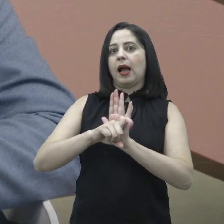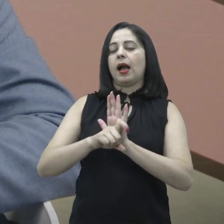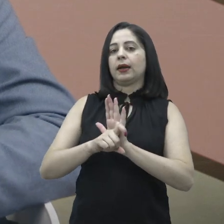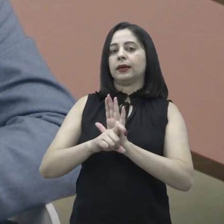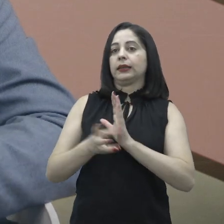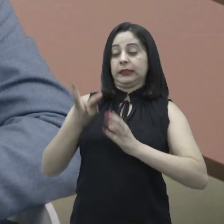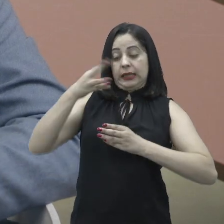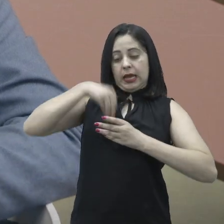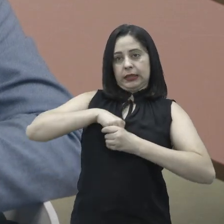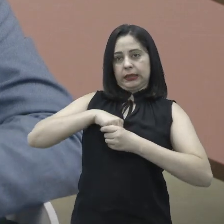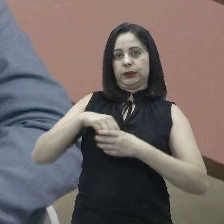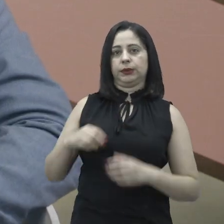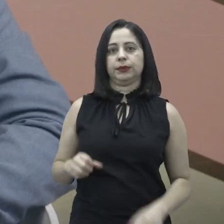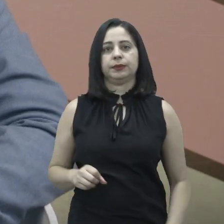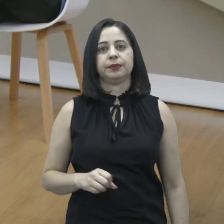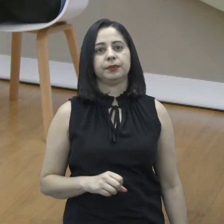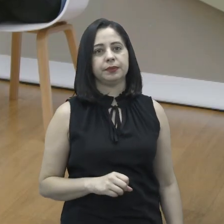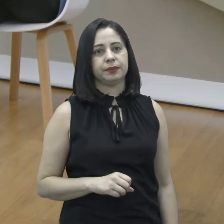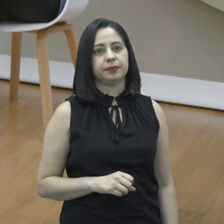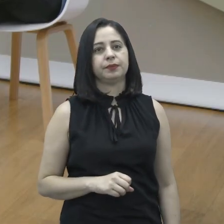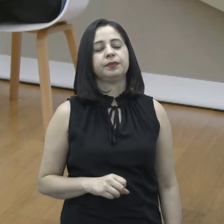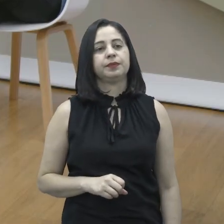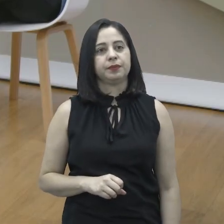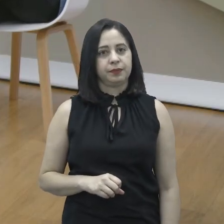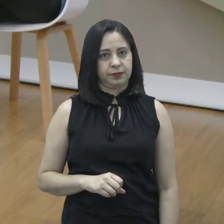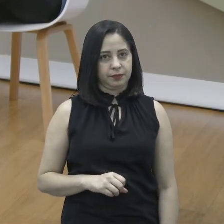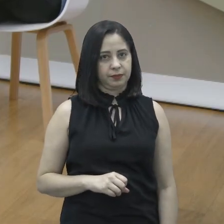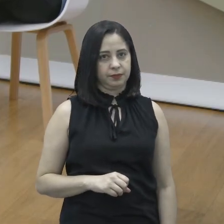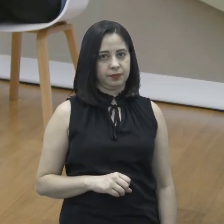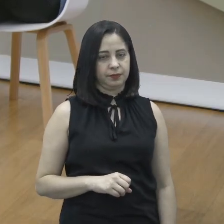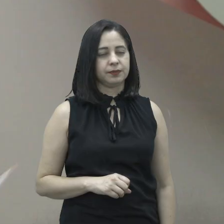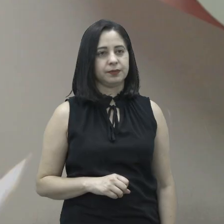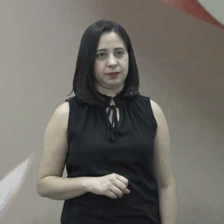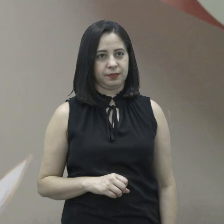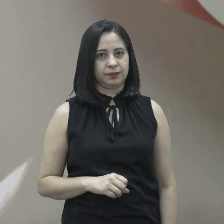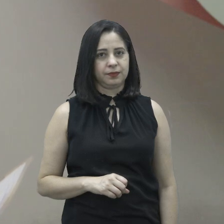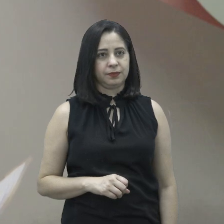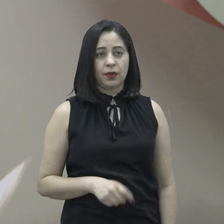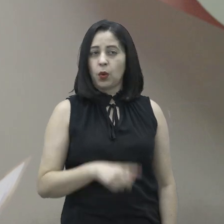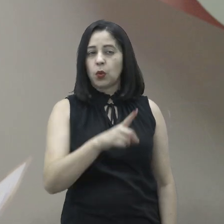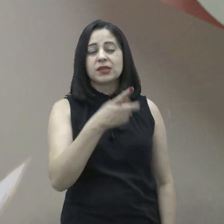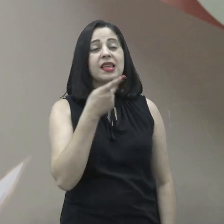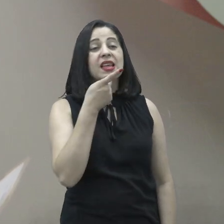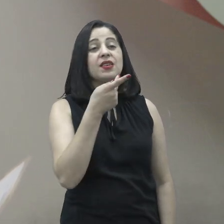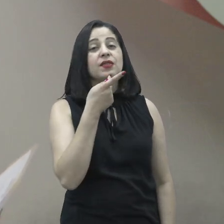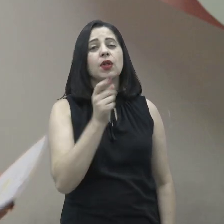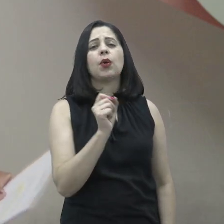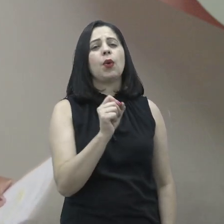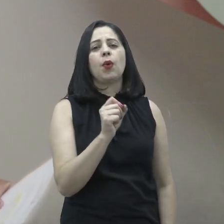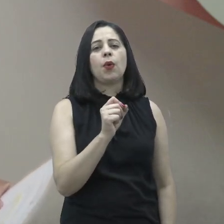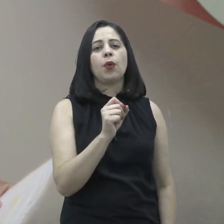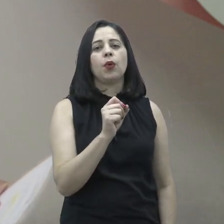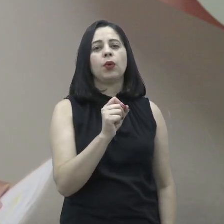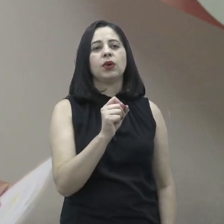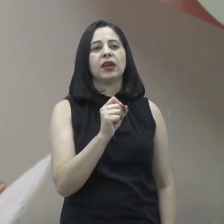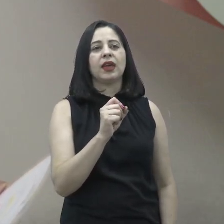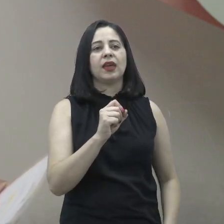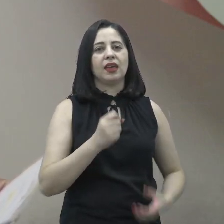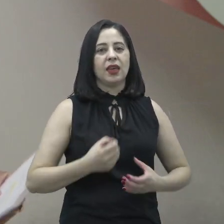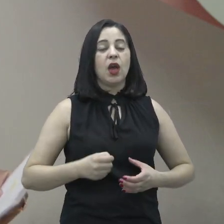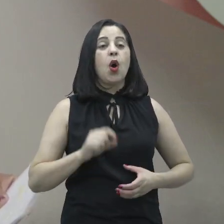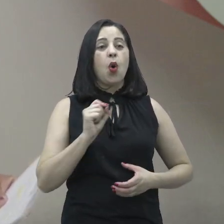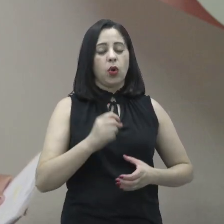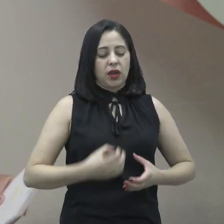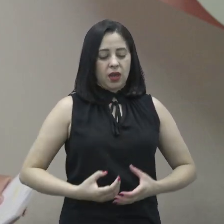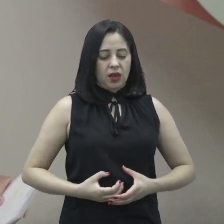de um tratamento mais específico. Perfeito, doutor. E nós estávamos conversando aqui nos bastidores e aí você falou sobre os refluxos, que